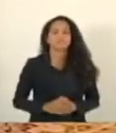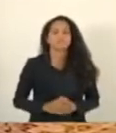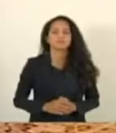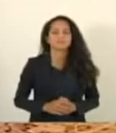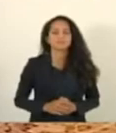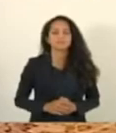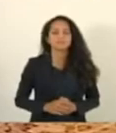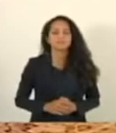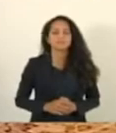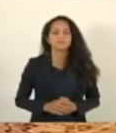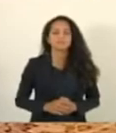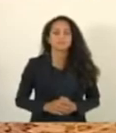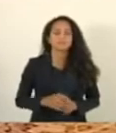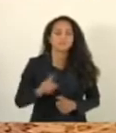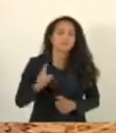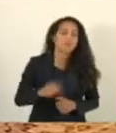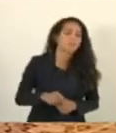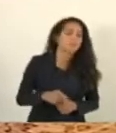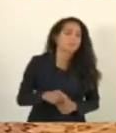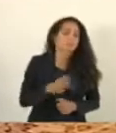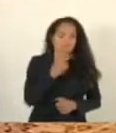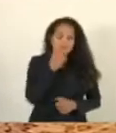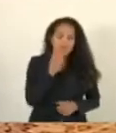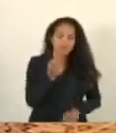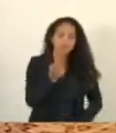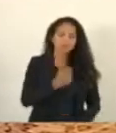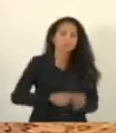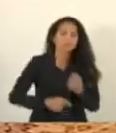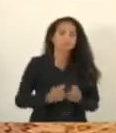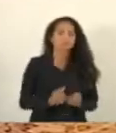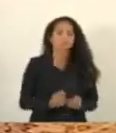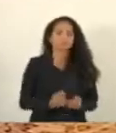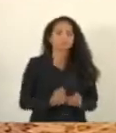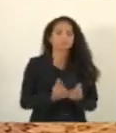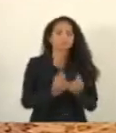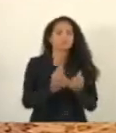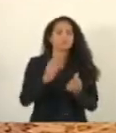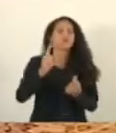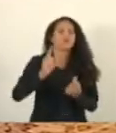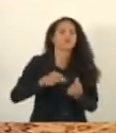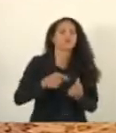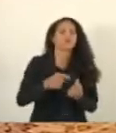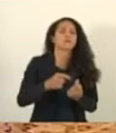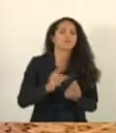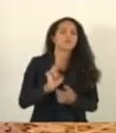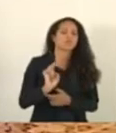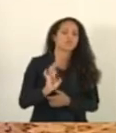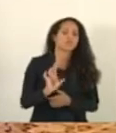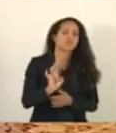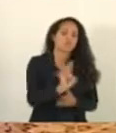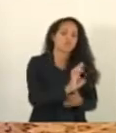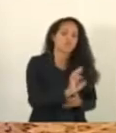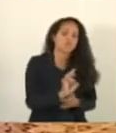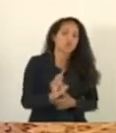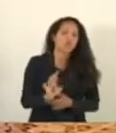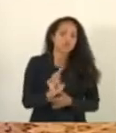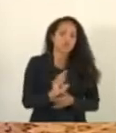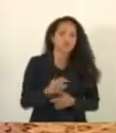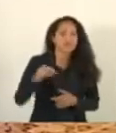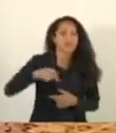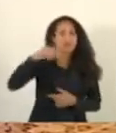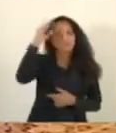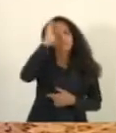atividades mais rentáveis do mundo do crime, que é a droga, e que no Brasil é tratada de